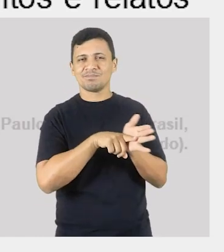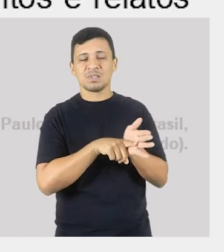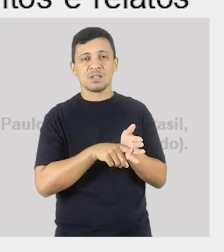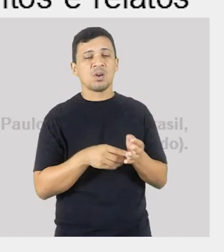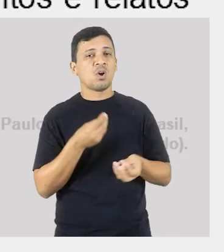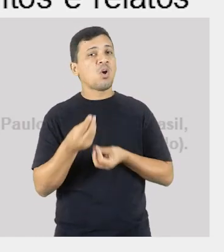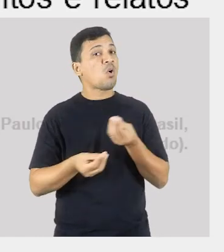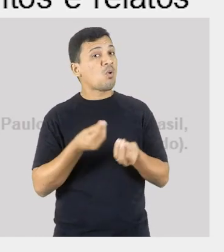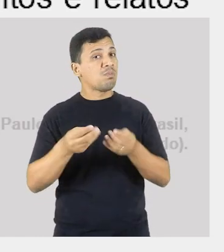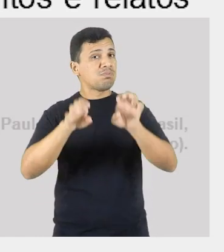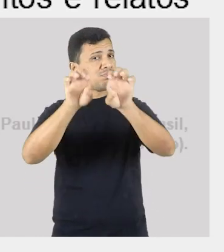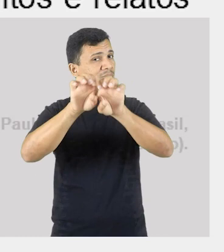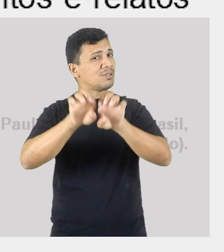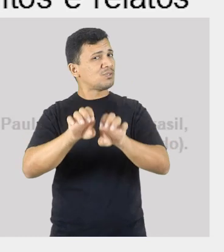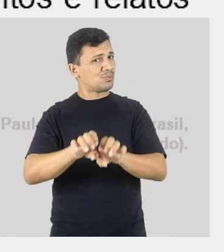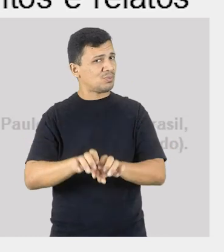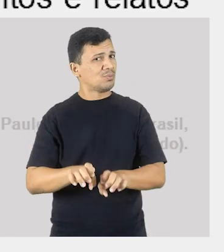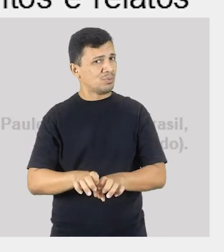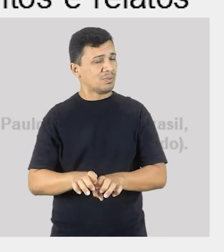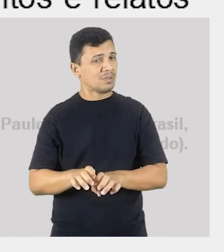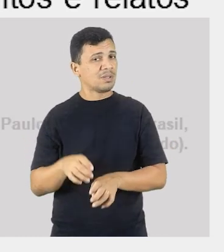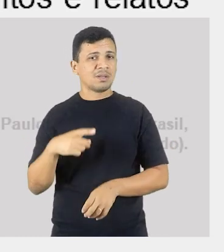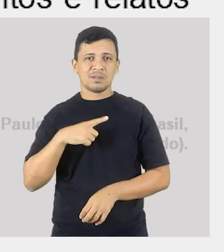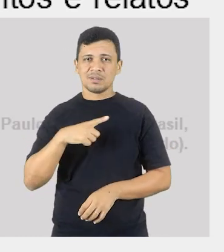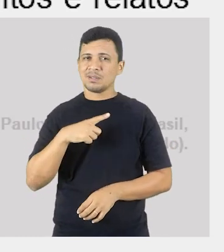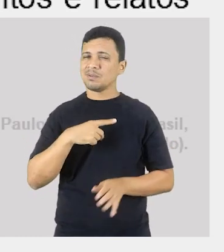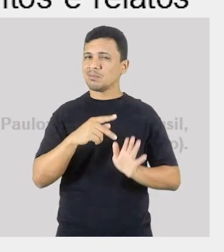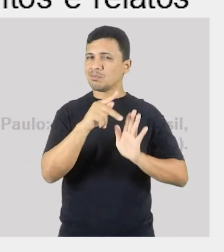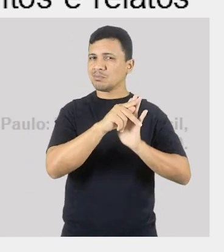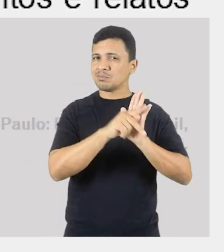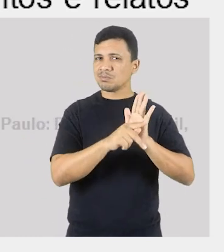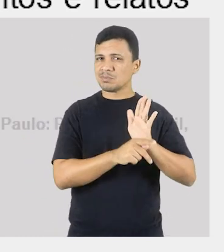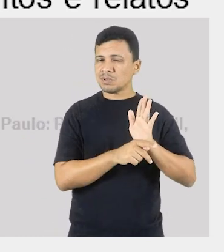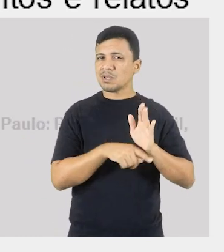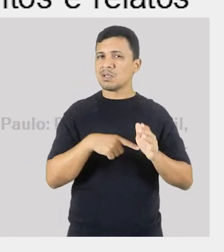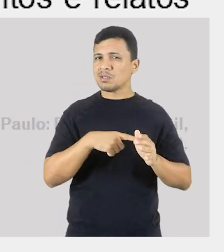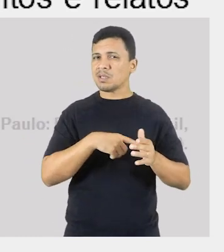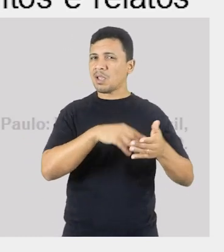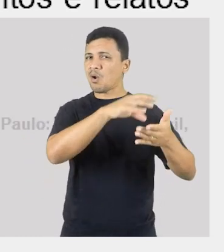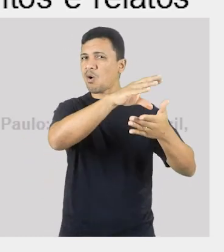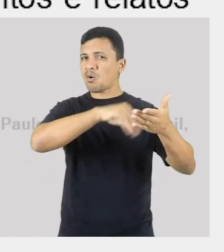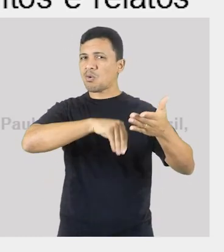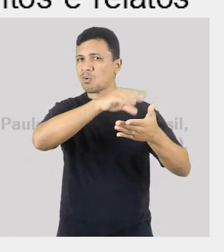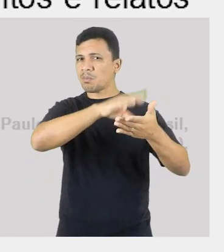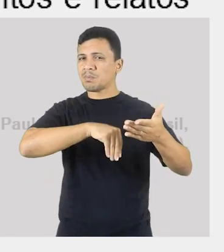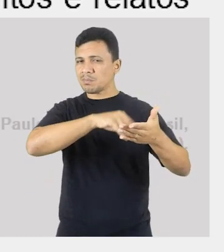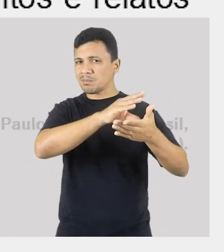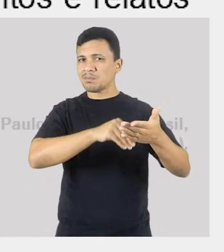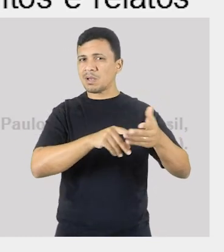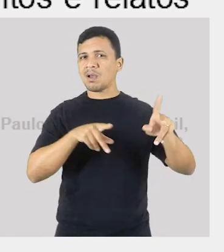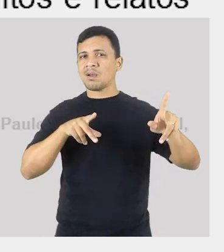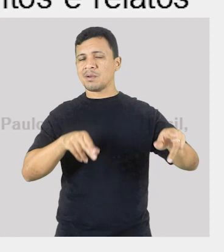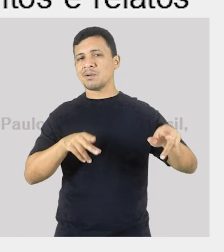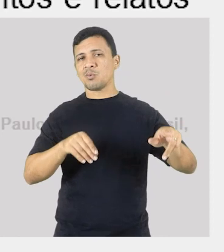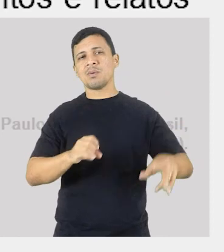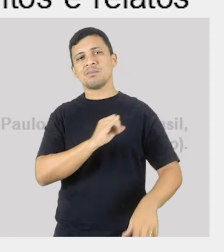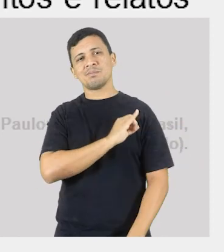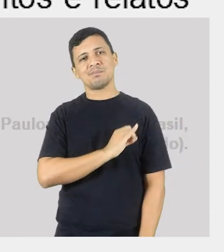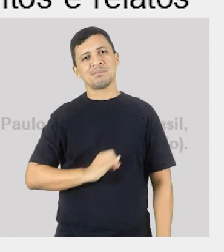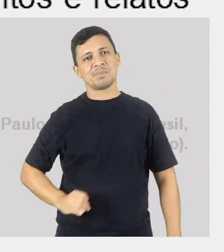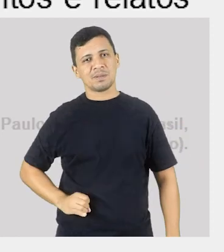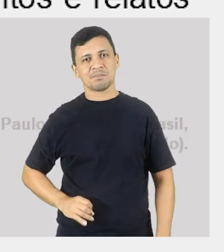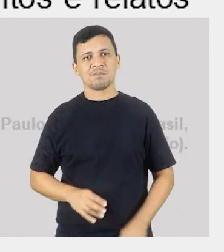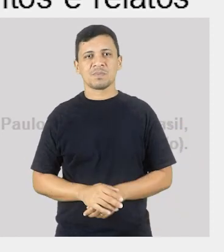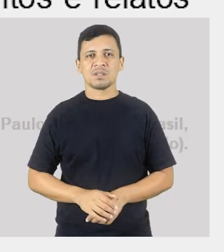estrutura dessa instituição, pelo menos como projeto, reproduziu o modelo centralizador do Império. Assim, enquanto